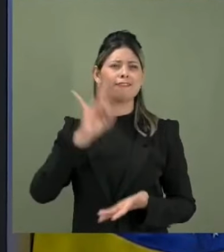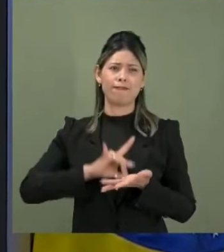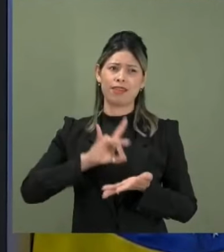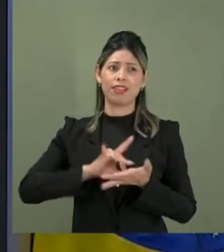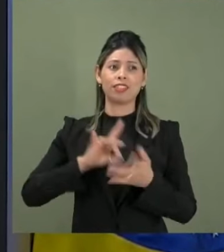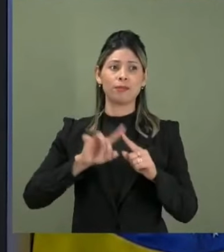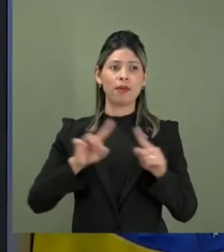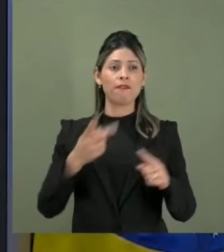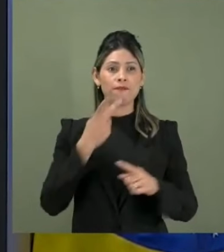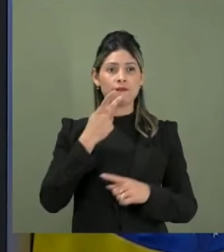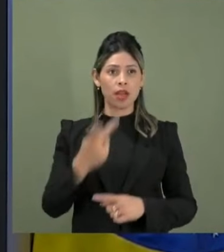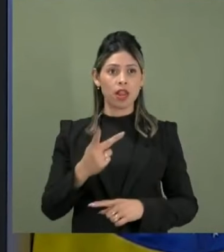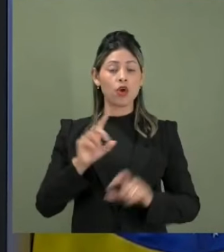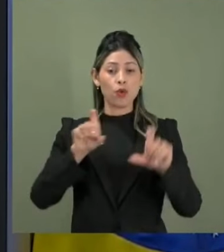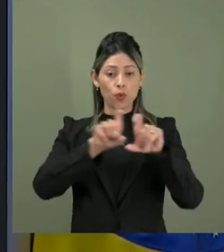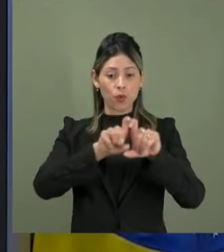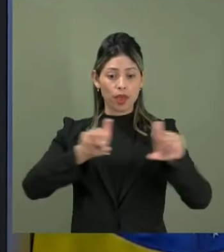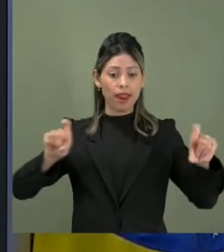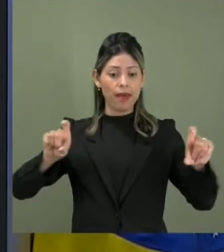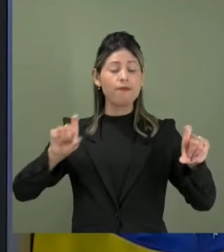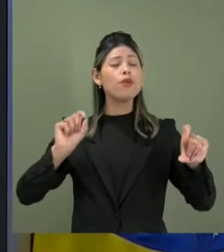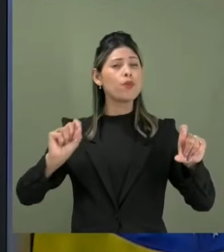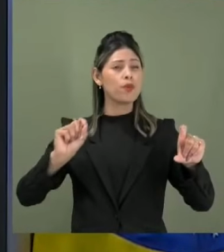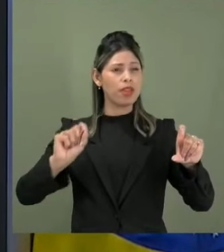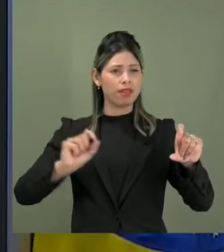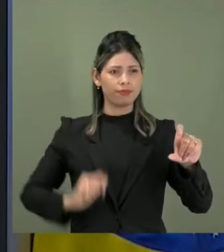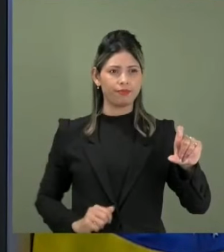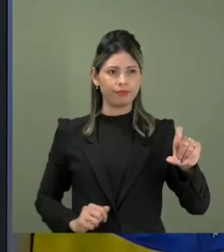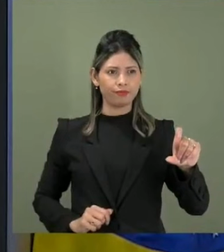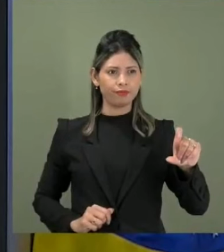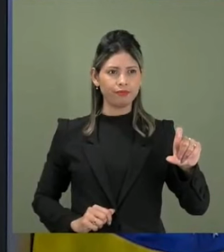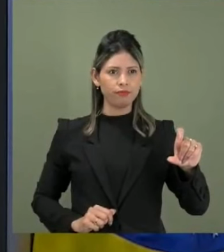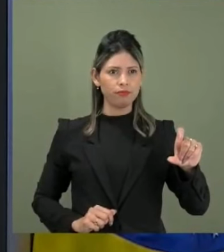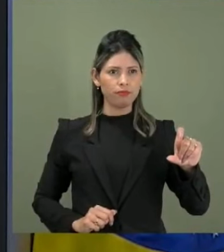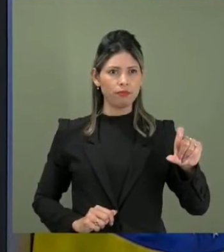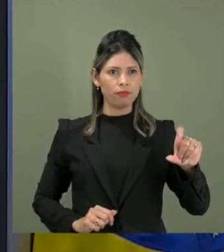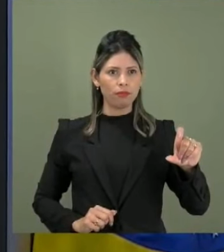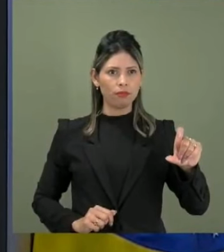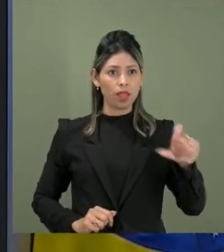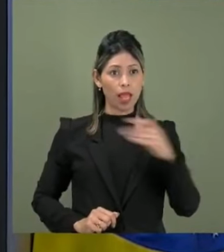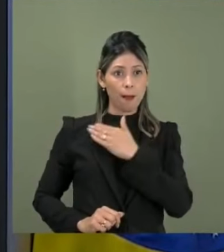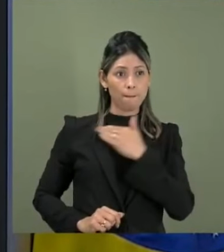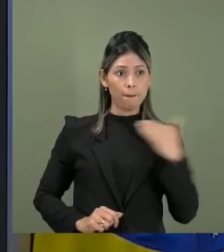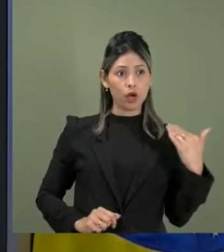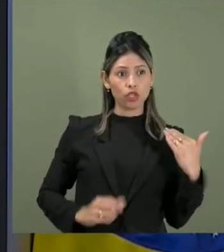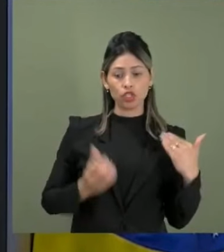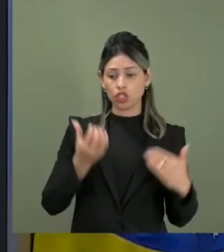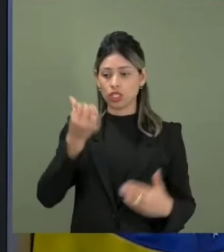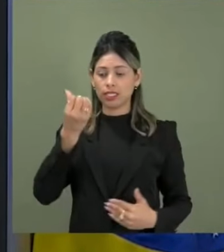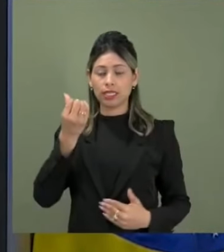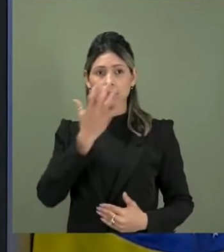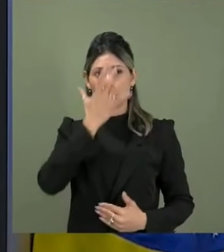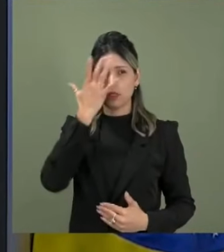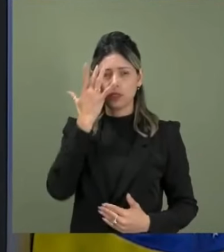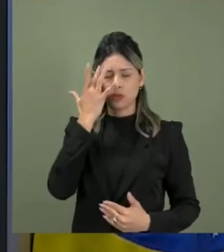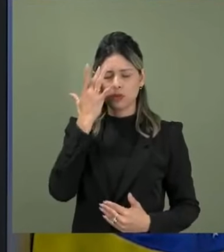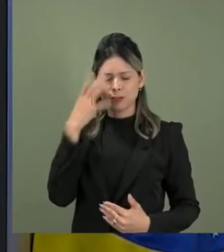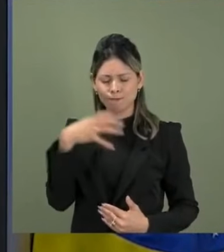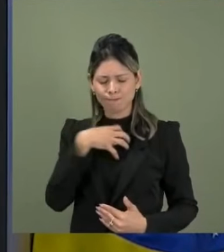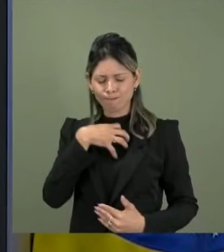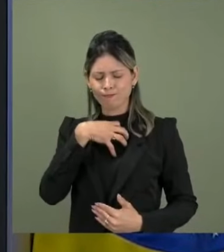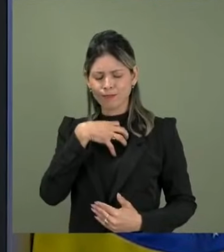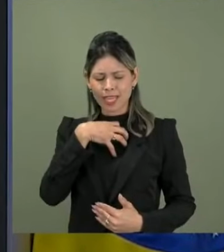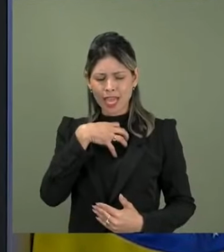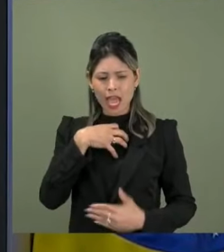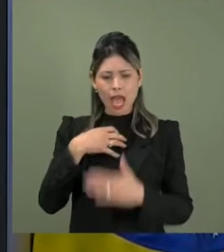ele. Diz a frase o seguinte: a morte de 6 pessoas é uma tragédia. A